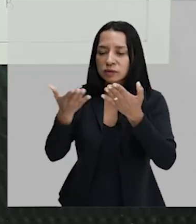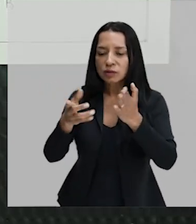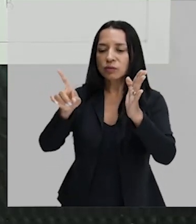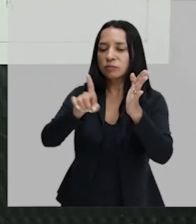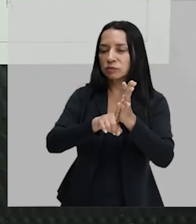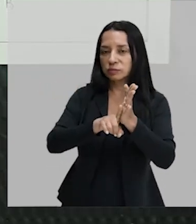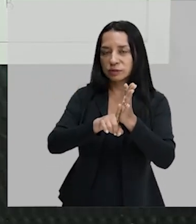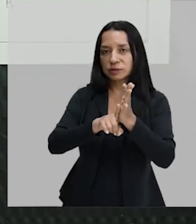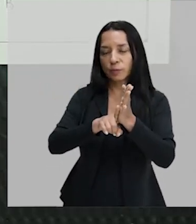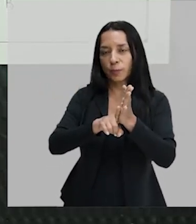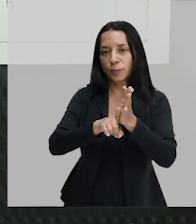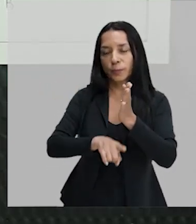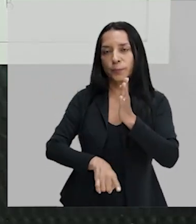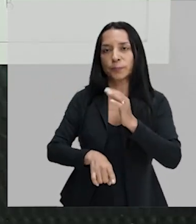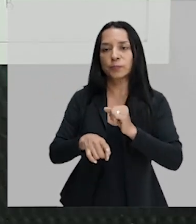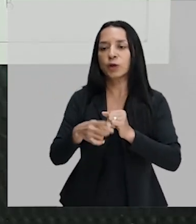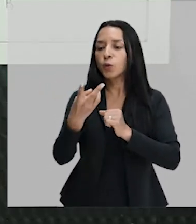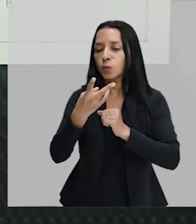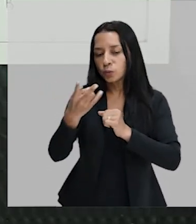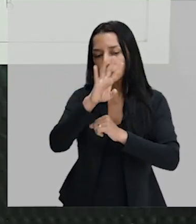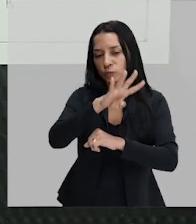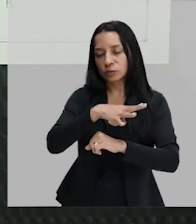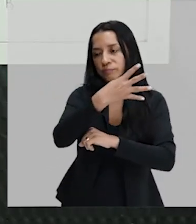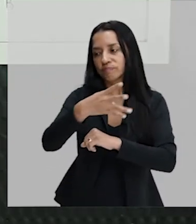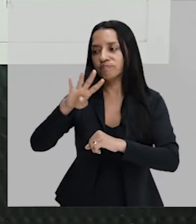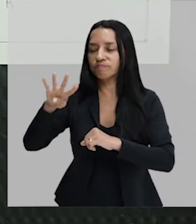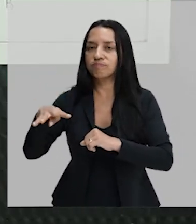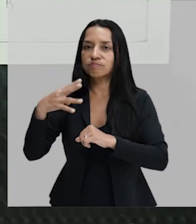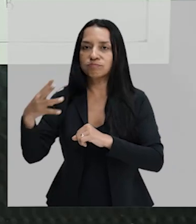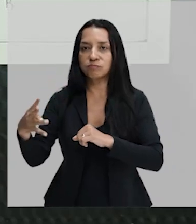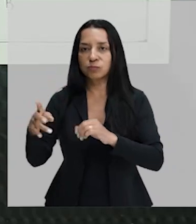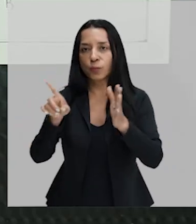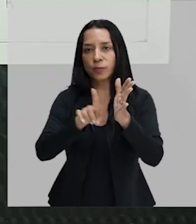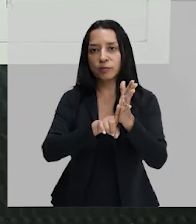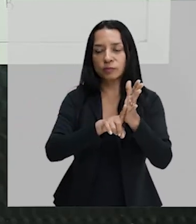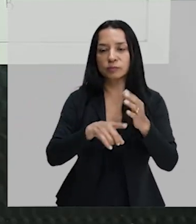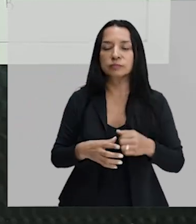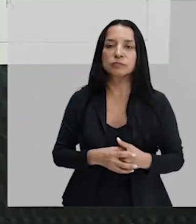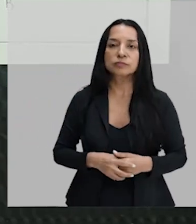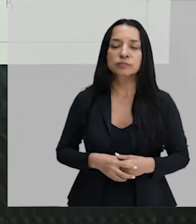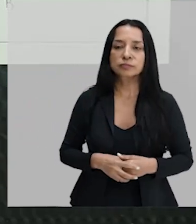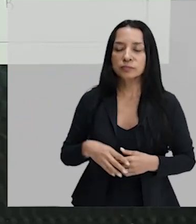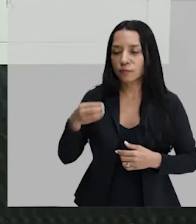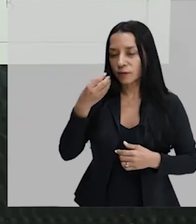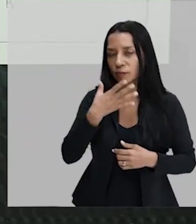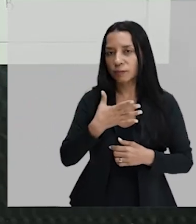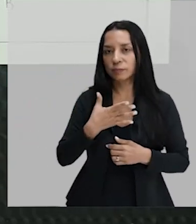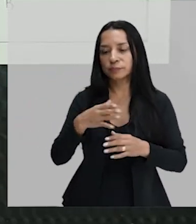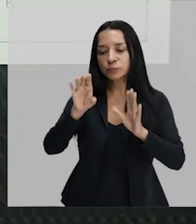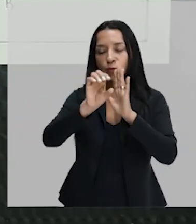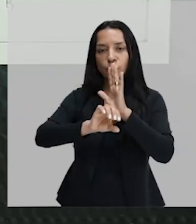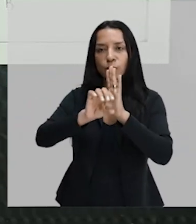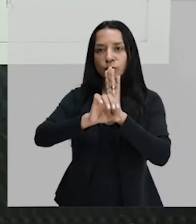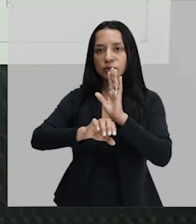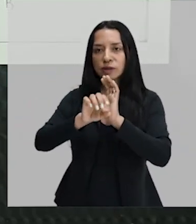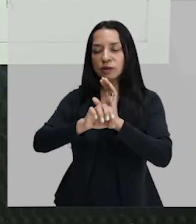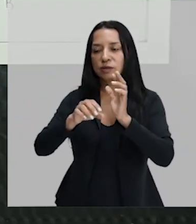faço a subtração entre duas matrizes, certo? Conta de menos. Bom, beleza, vamos aqui na definição.